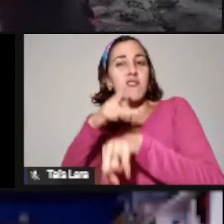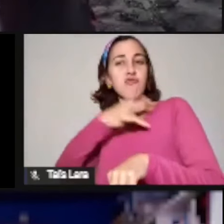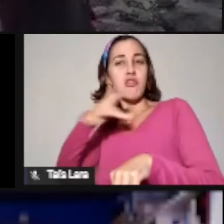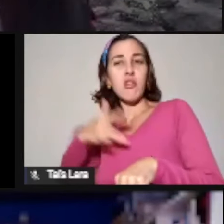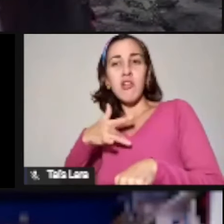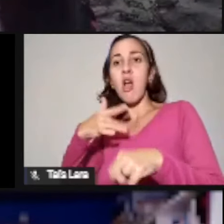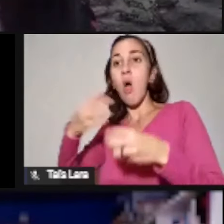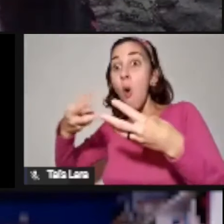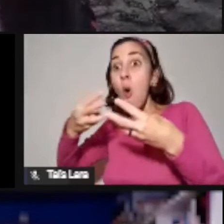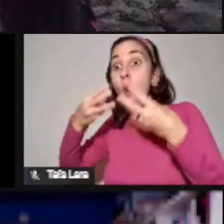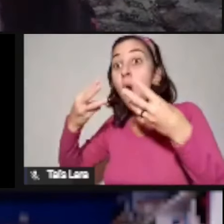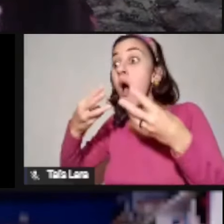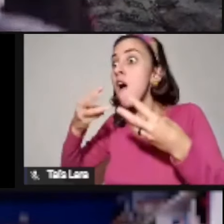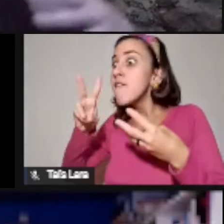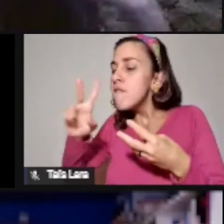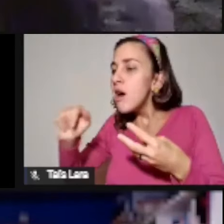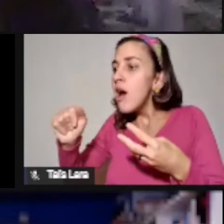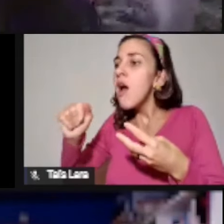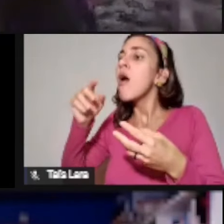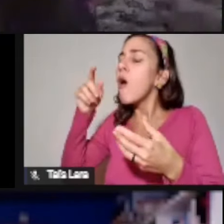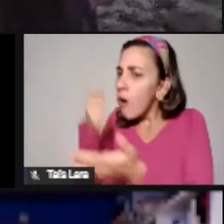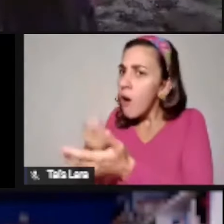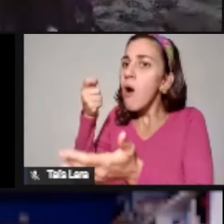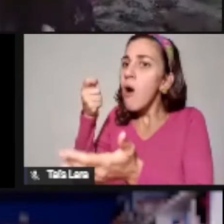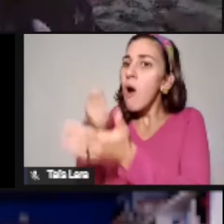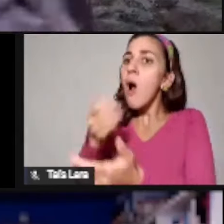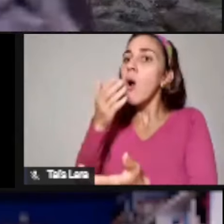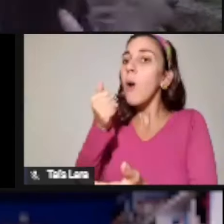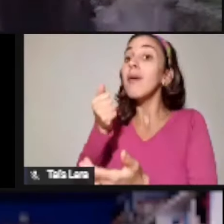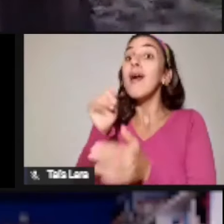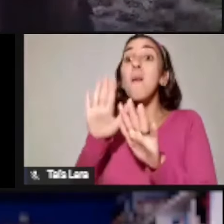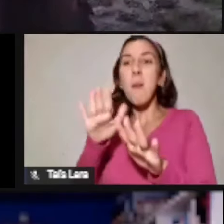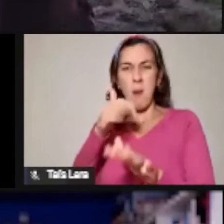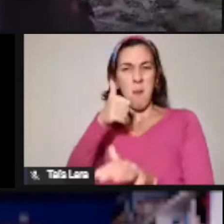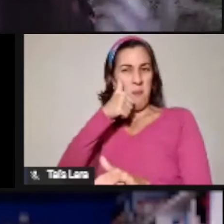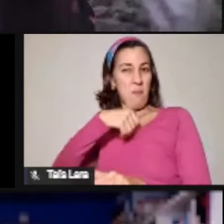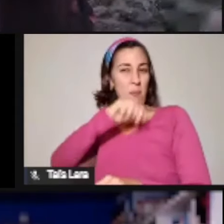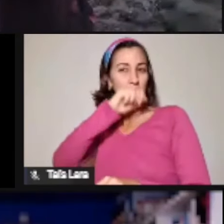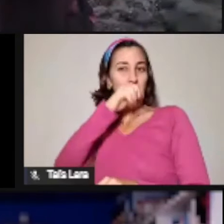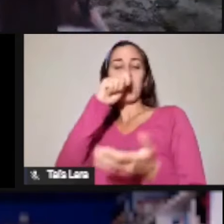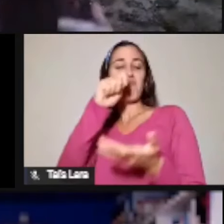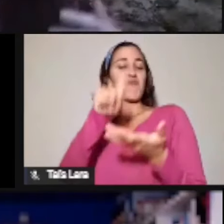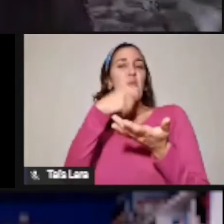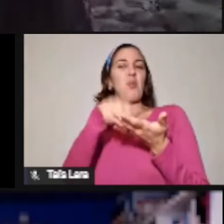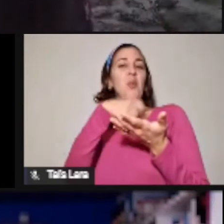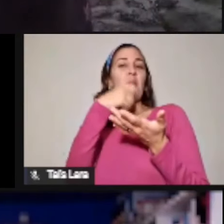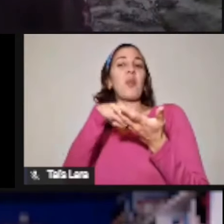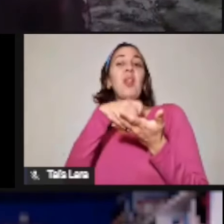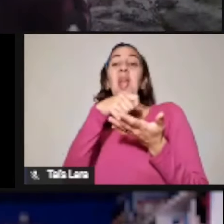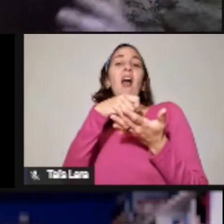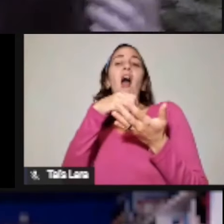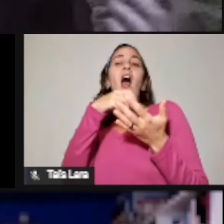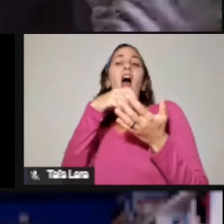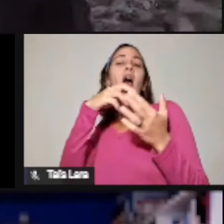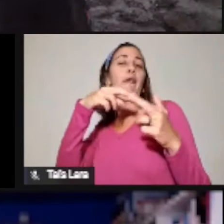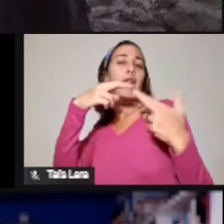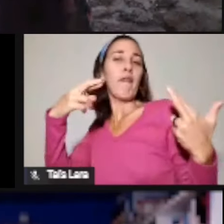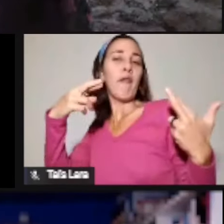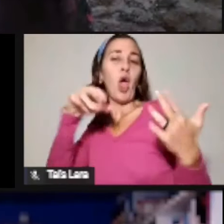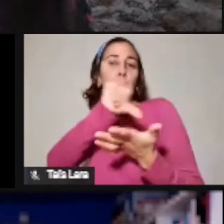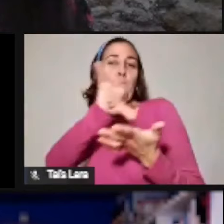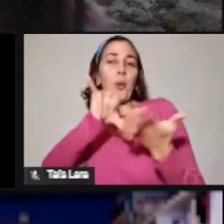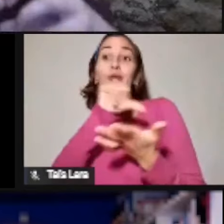brócolis ali no prato dos pais. É claro que cada um vai desenvolvendo a sua preferência alimentar, o que